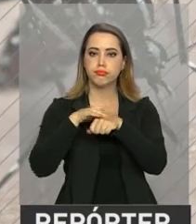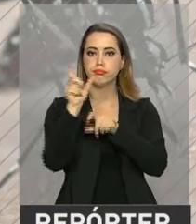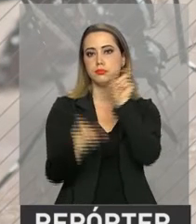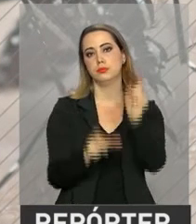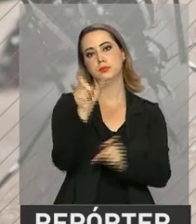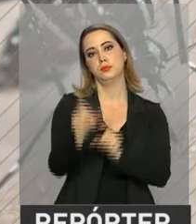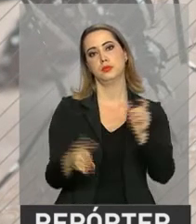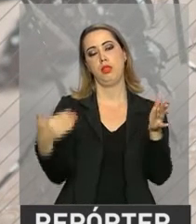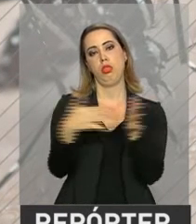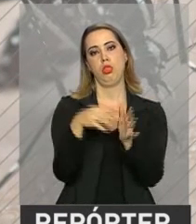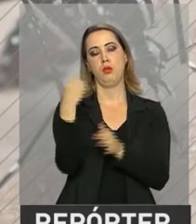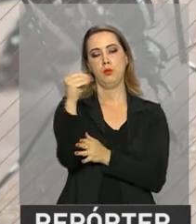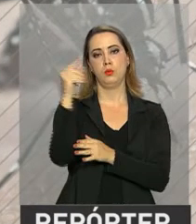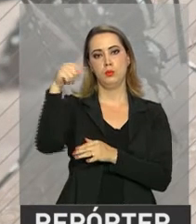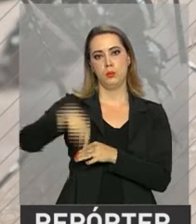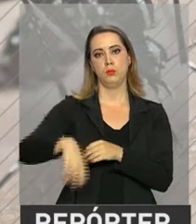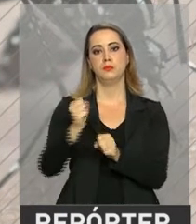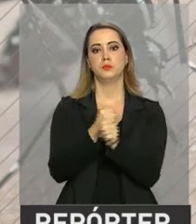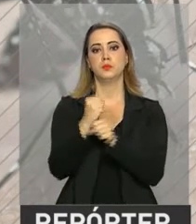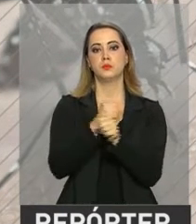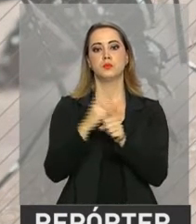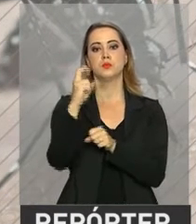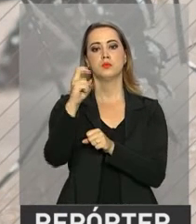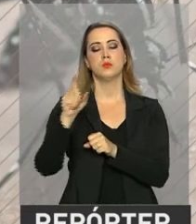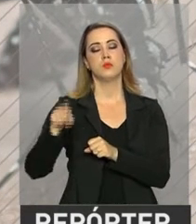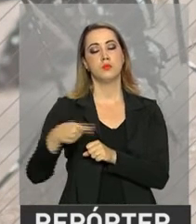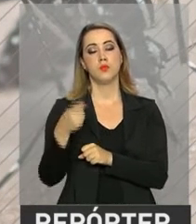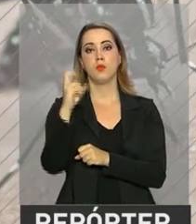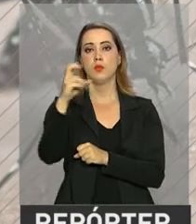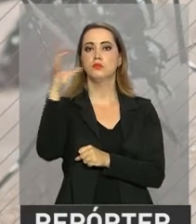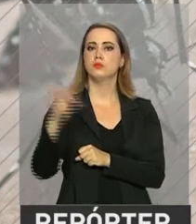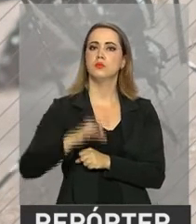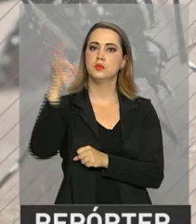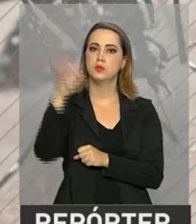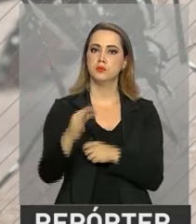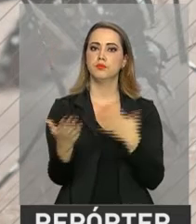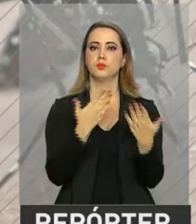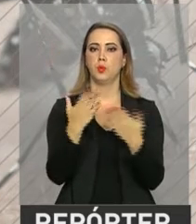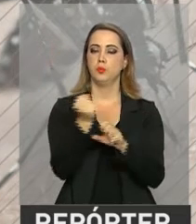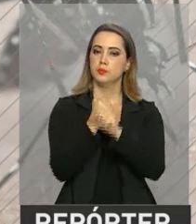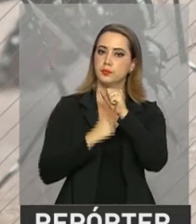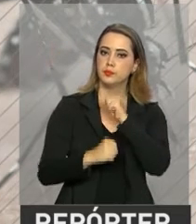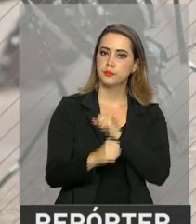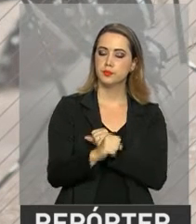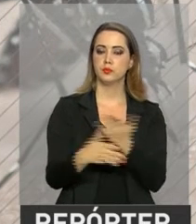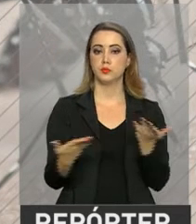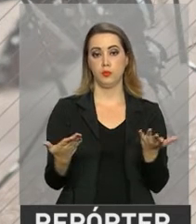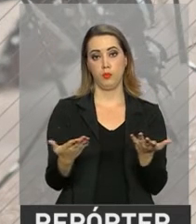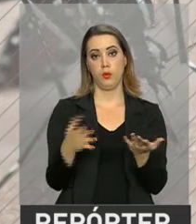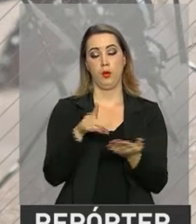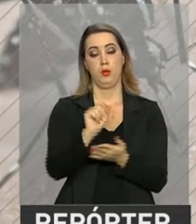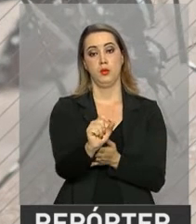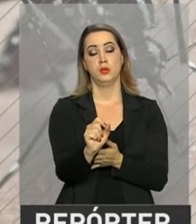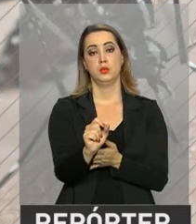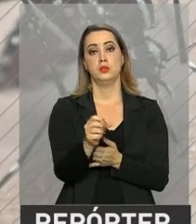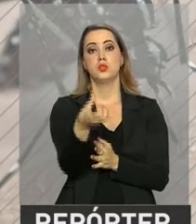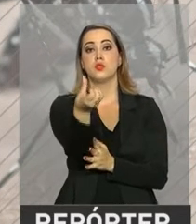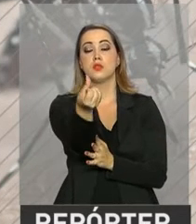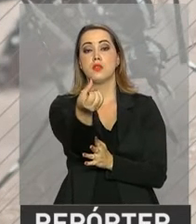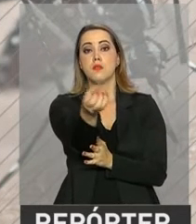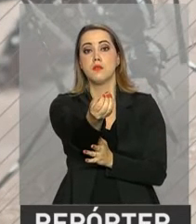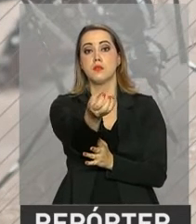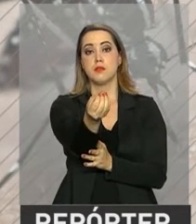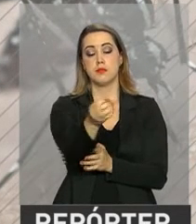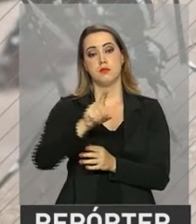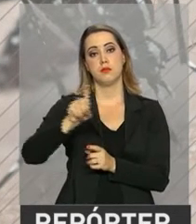outubro deste ano, uma queda de 5,5% em relação a 2015. Foram cerca de 600 mortes registradas